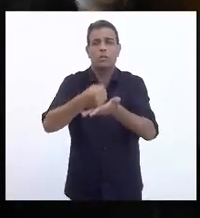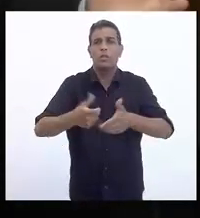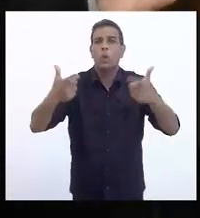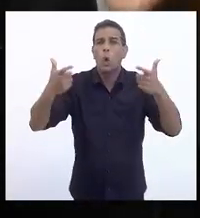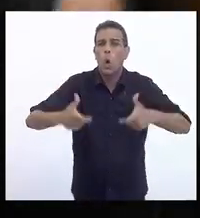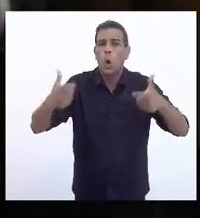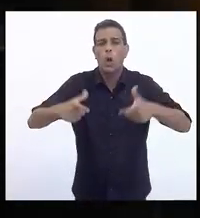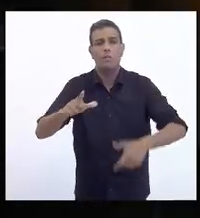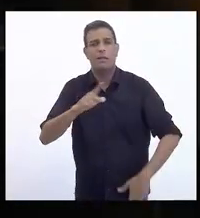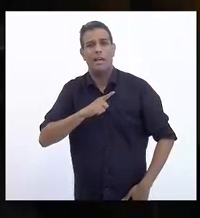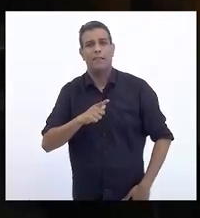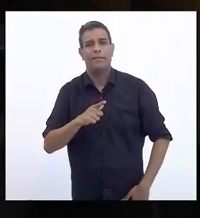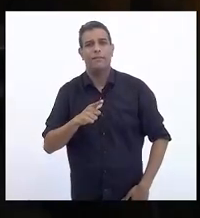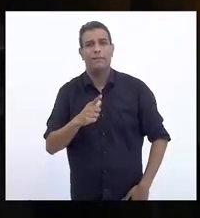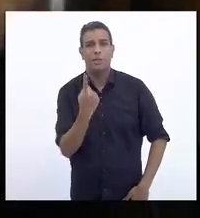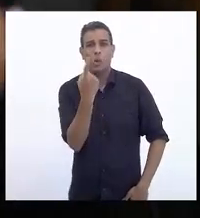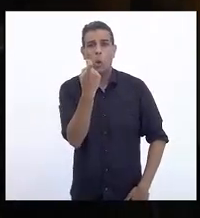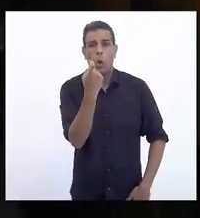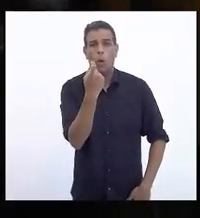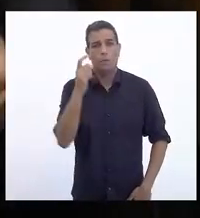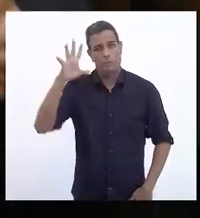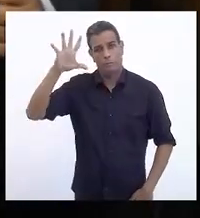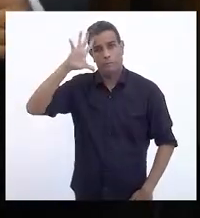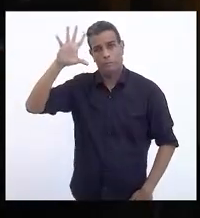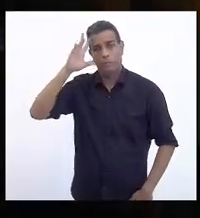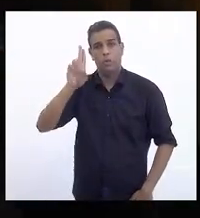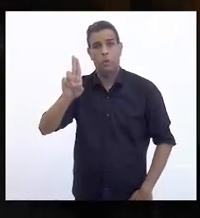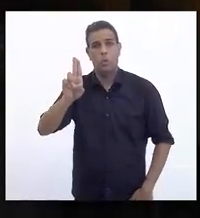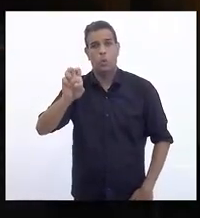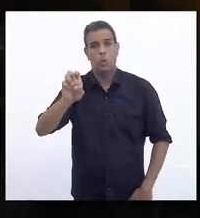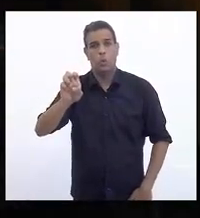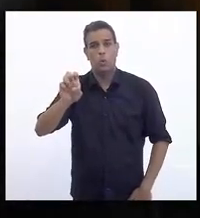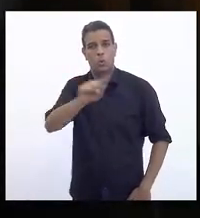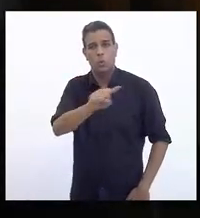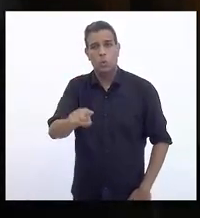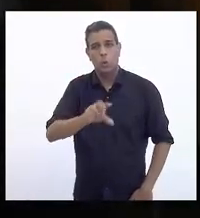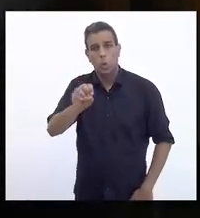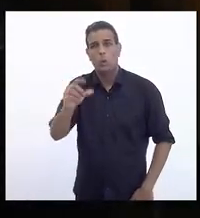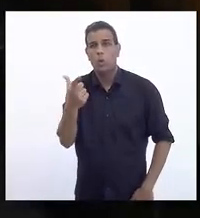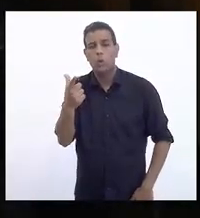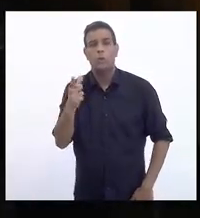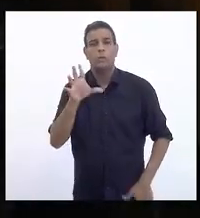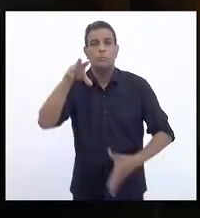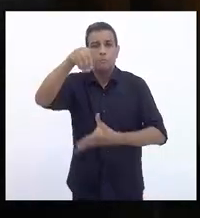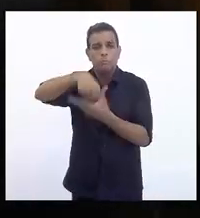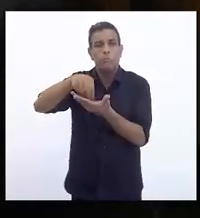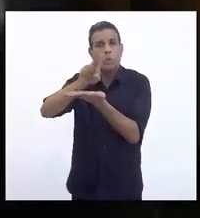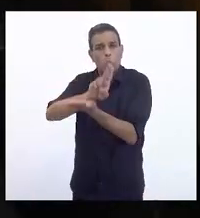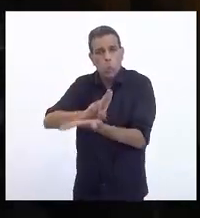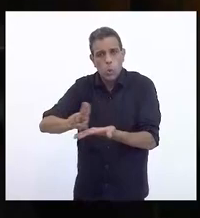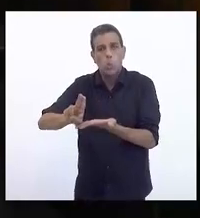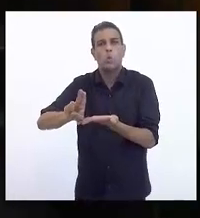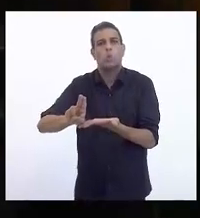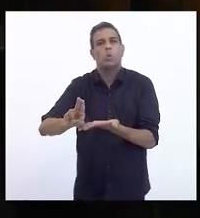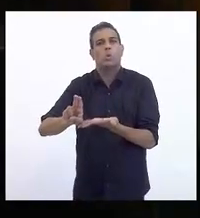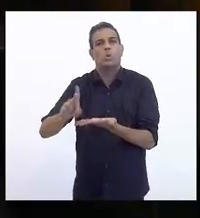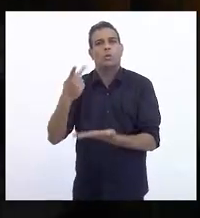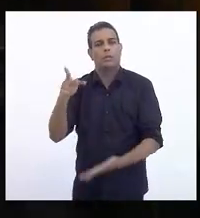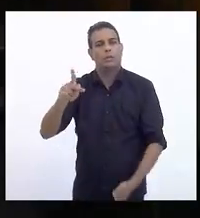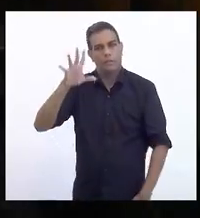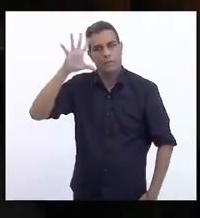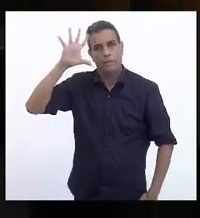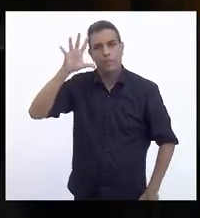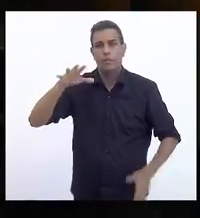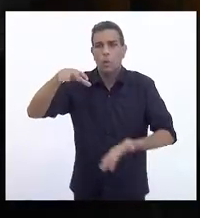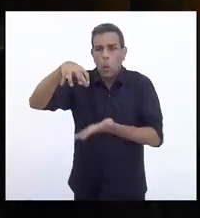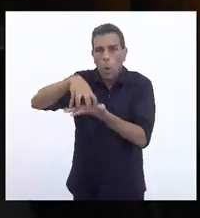papo é esse? Parece agora que o único grande sonho da UESO era virar uma outra coisa que não fosse uma universidade. Não é verdade. O grande sonho da UESO era virar